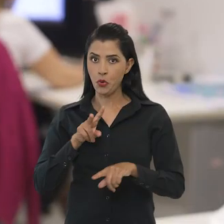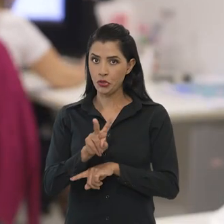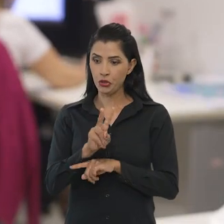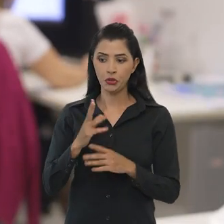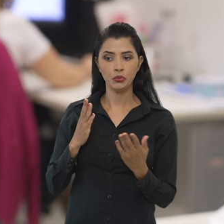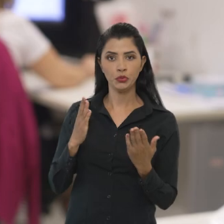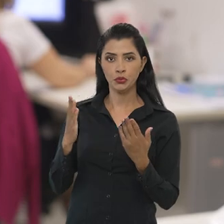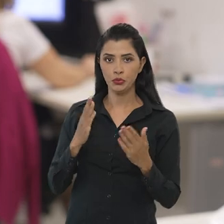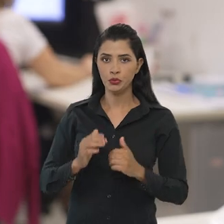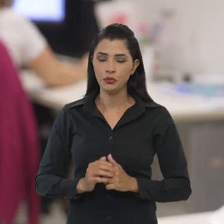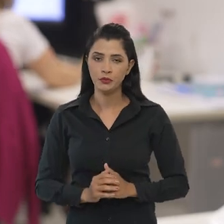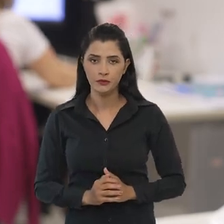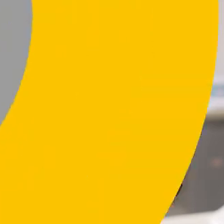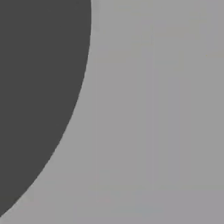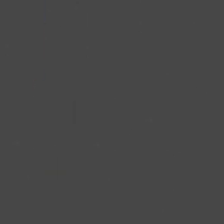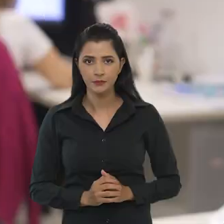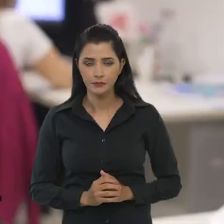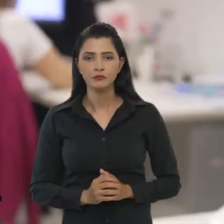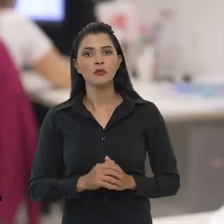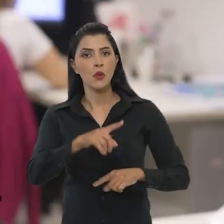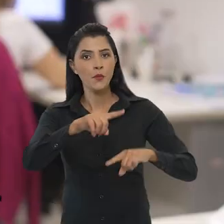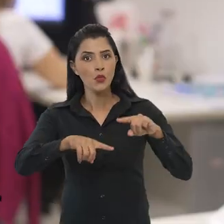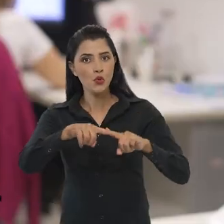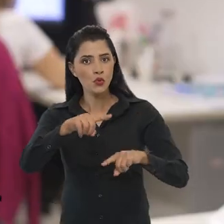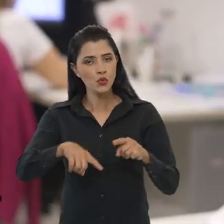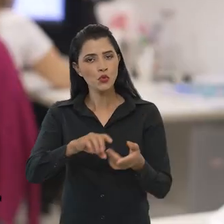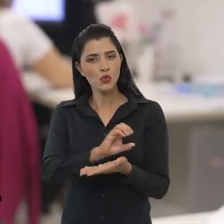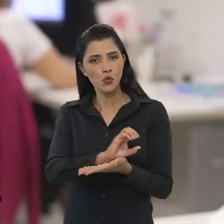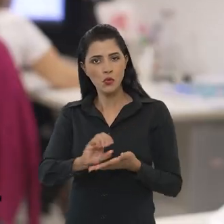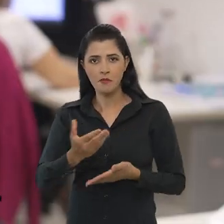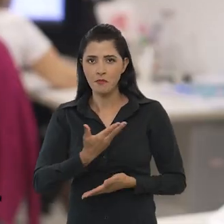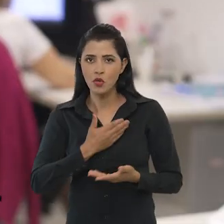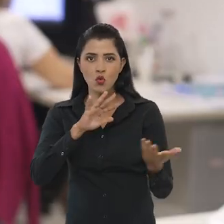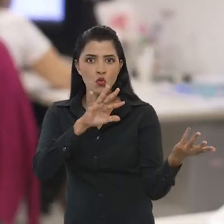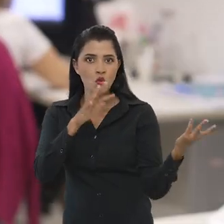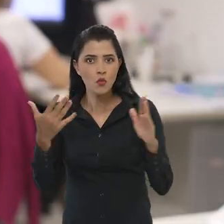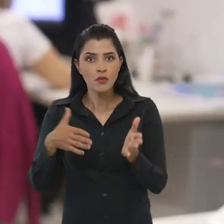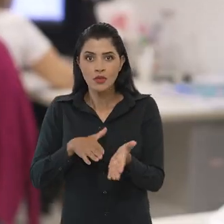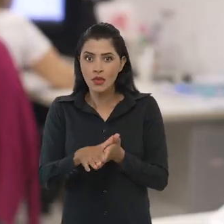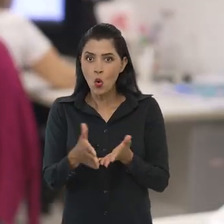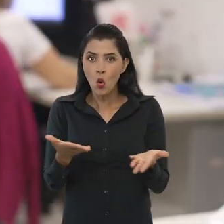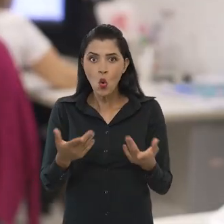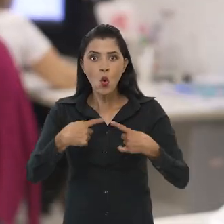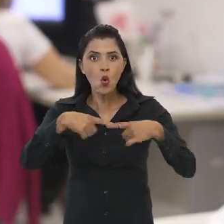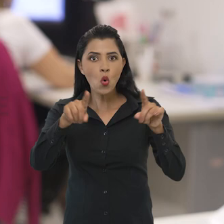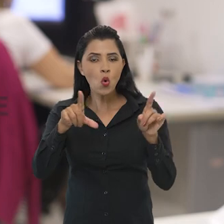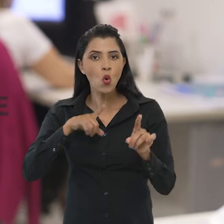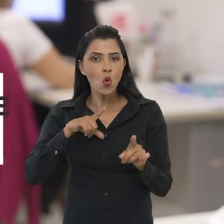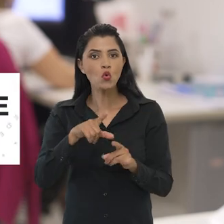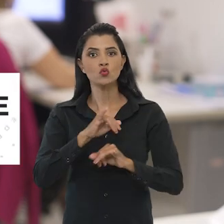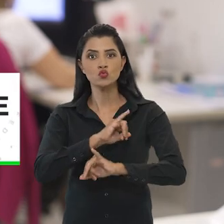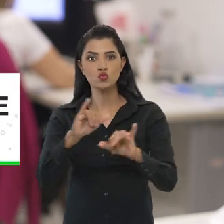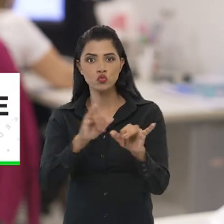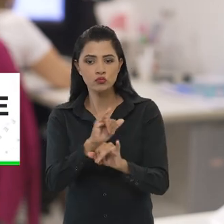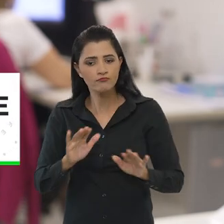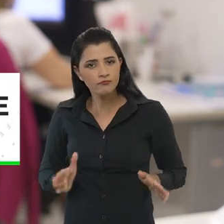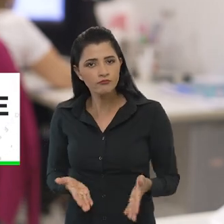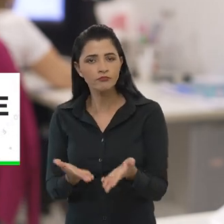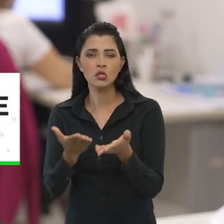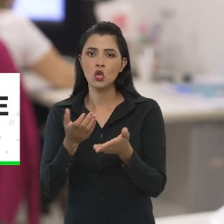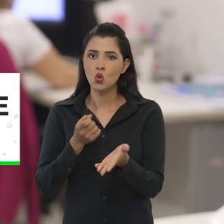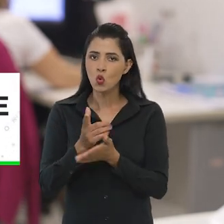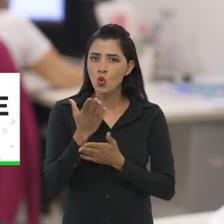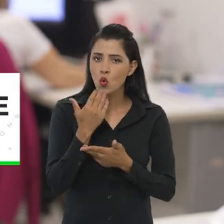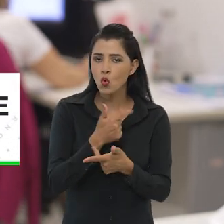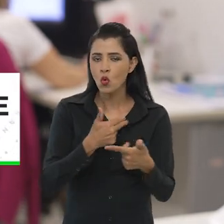se proteger, desconfie. Produto orgânico, amigo do clima. Lançada hoje a campanha anual que incentiva o consumo